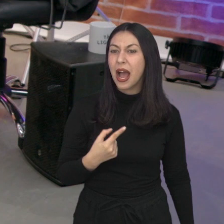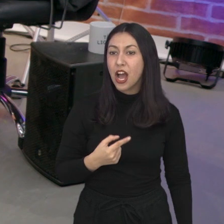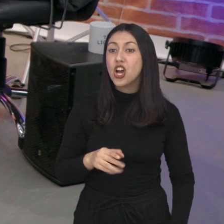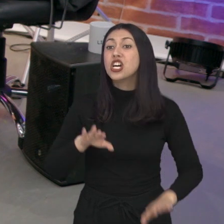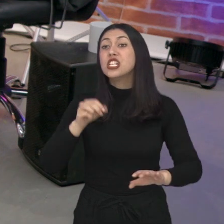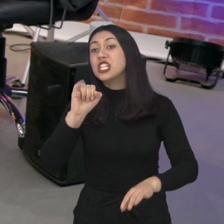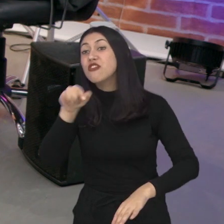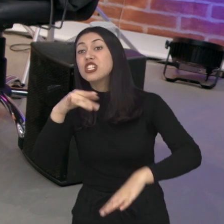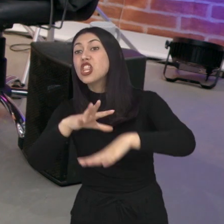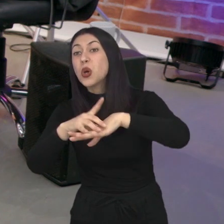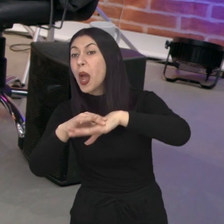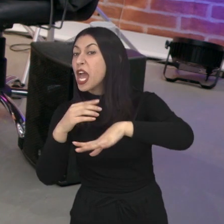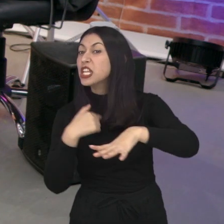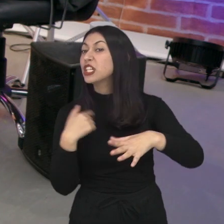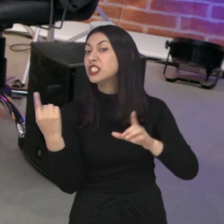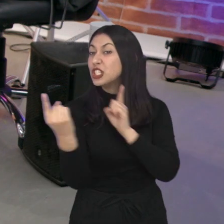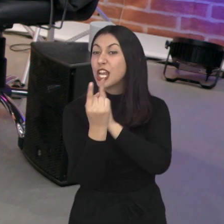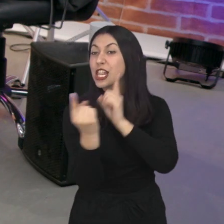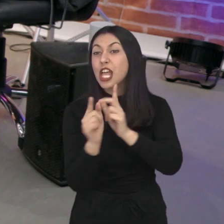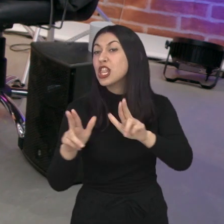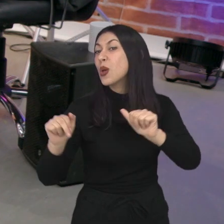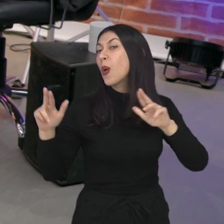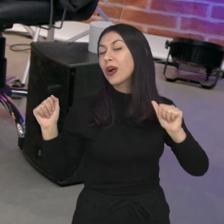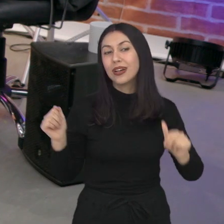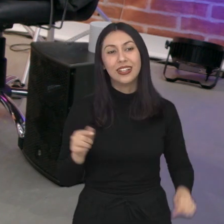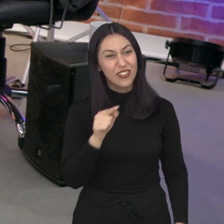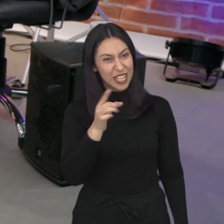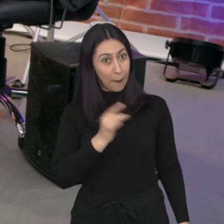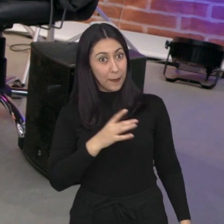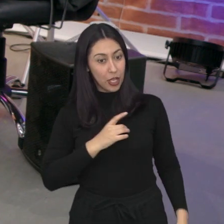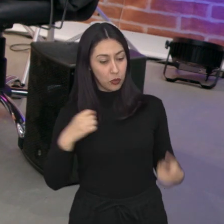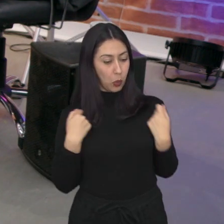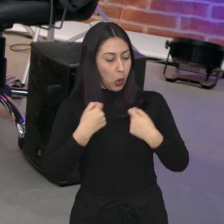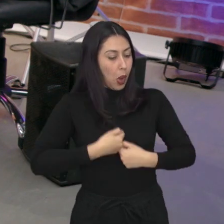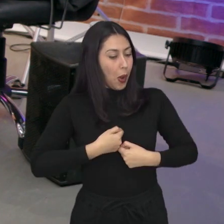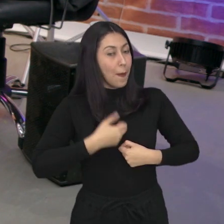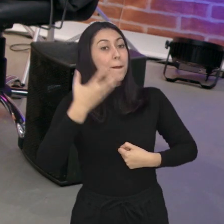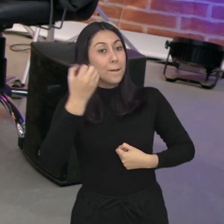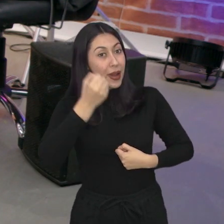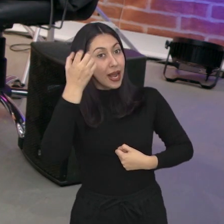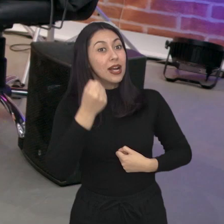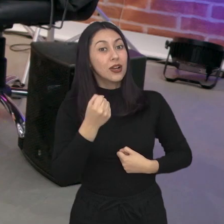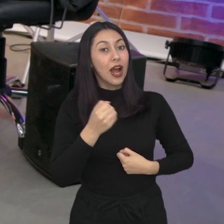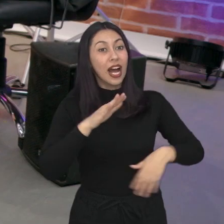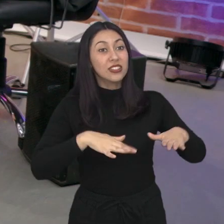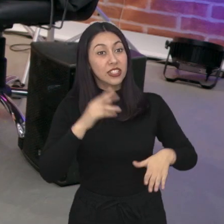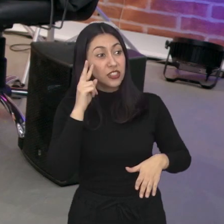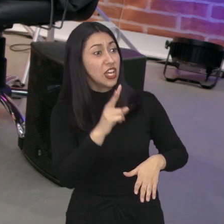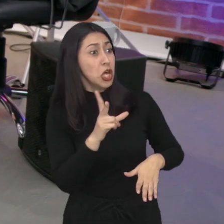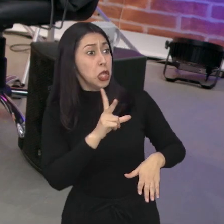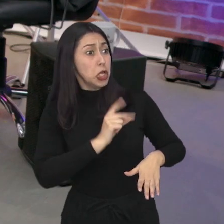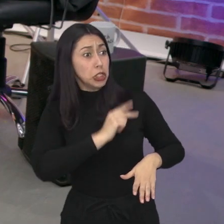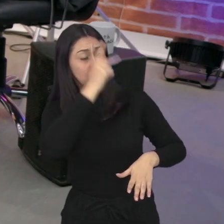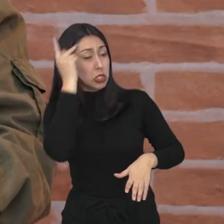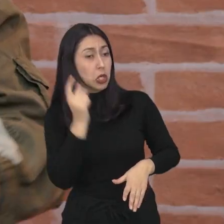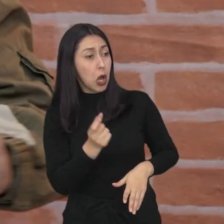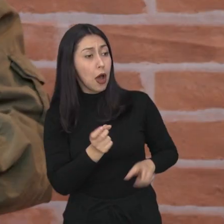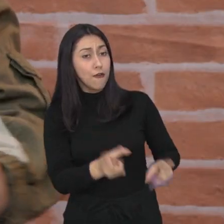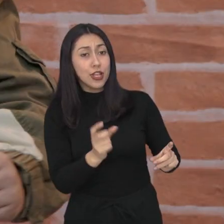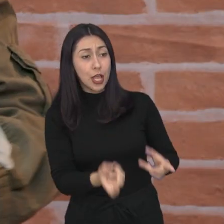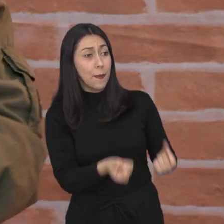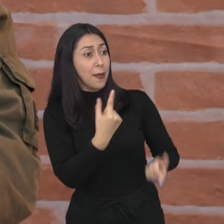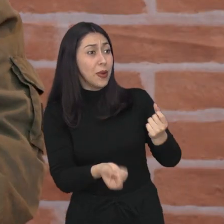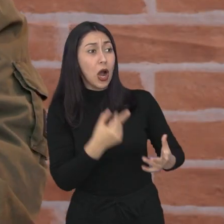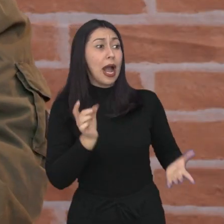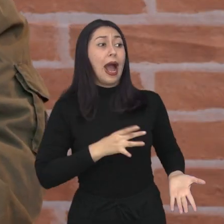vão me atender. Criou o pânico do jaleco branco. O pânico do jaleco branco. O cara pode ver Exato. pipoqueiro na rua que ele...